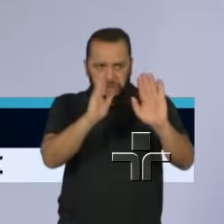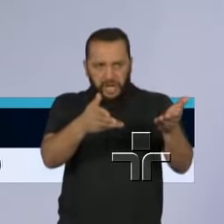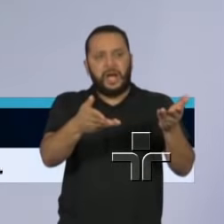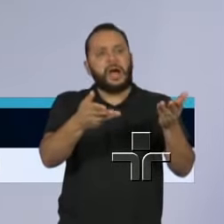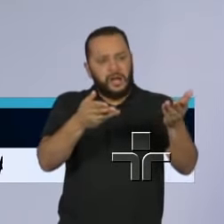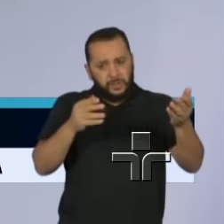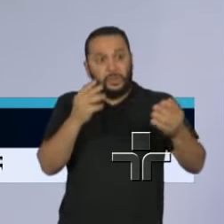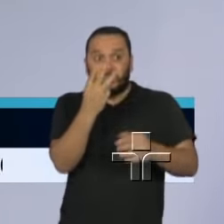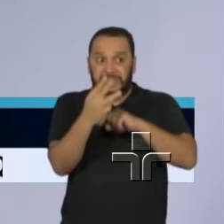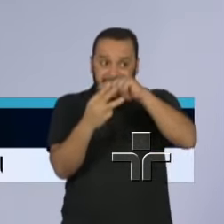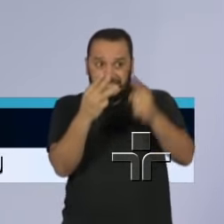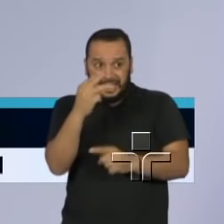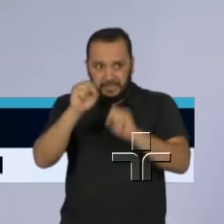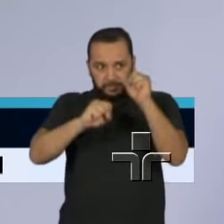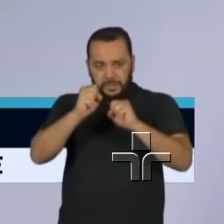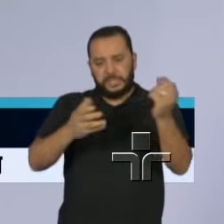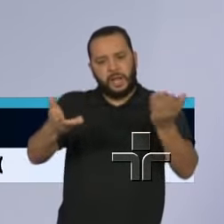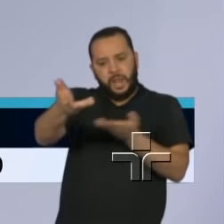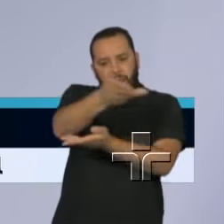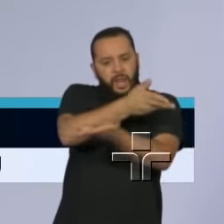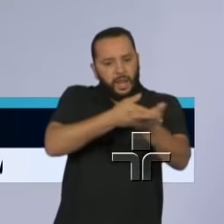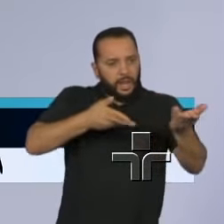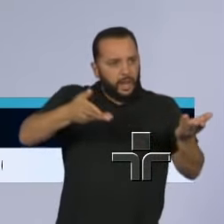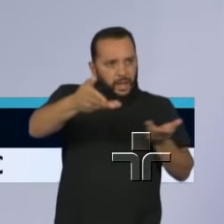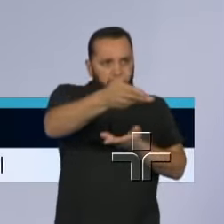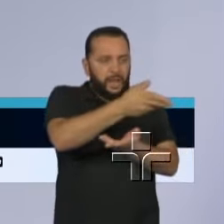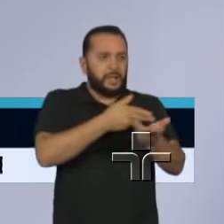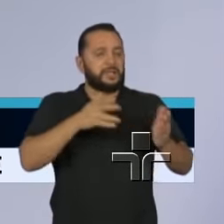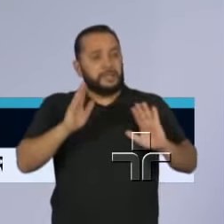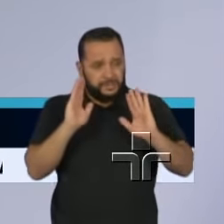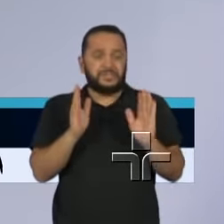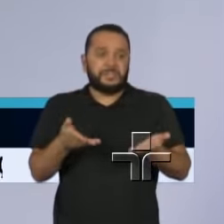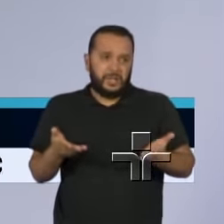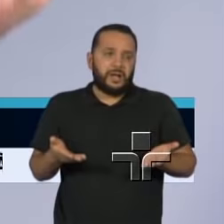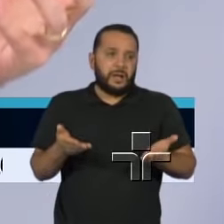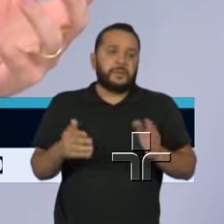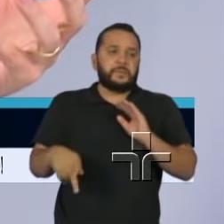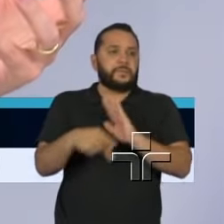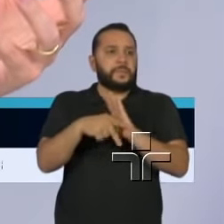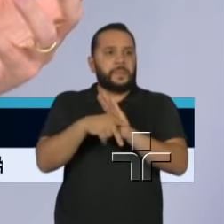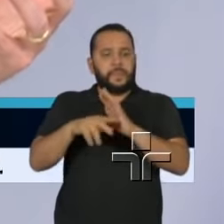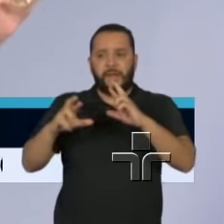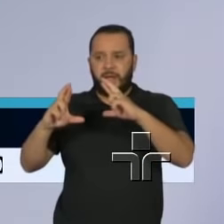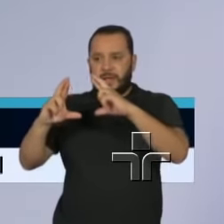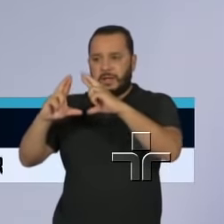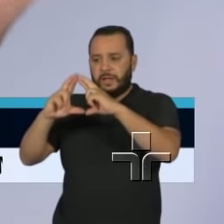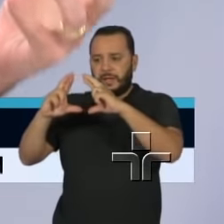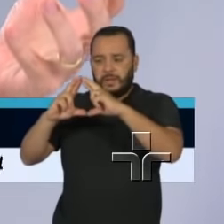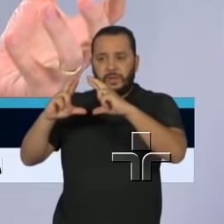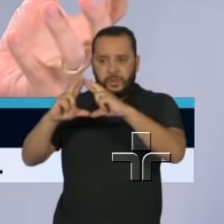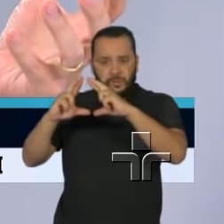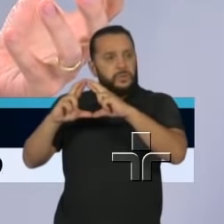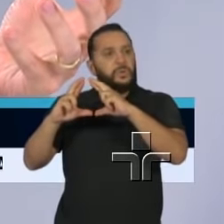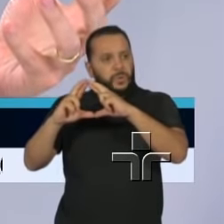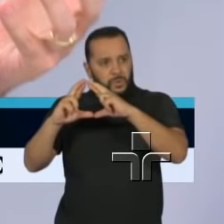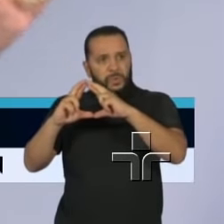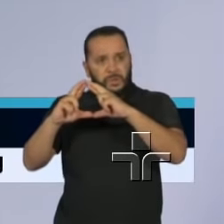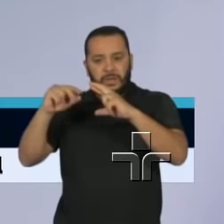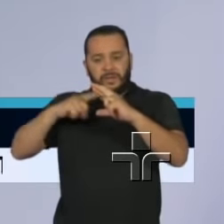a Renault e a Nissan. A Renault tem a maioria